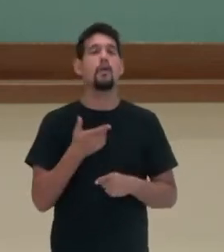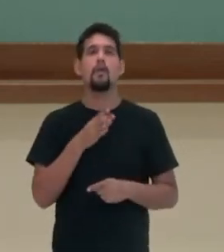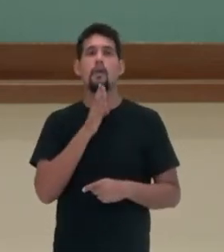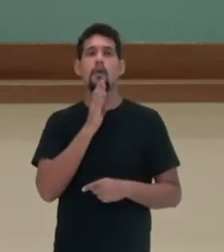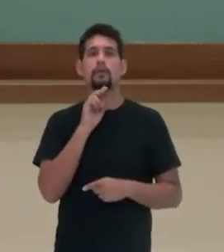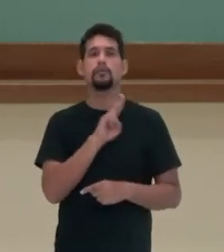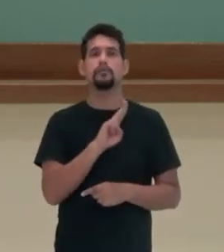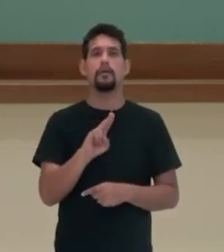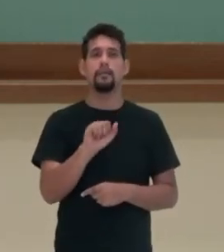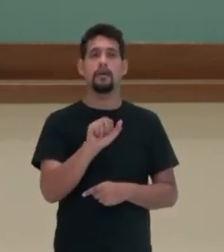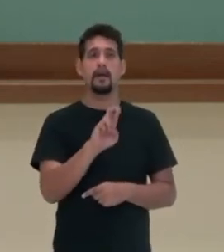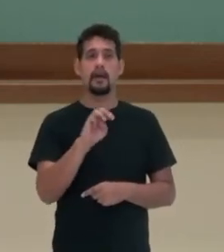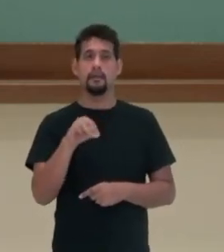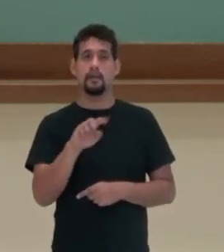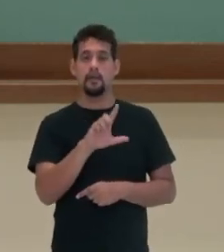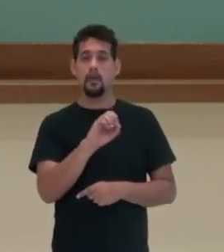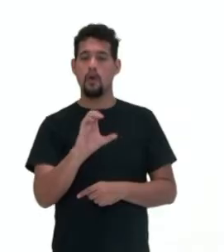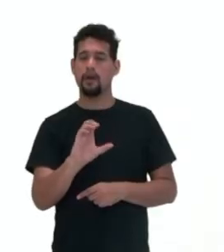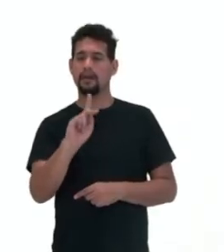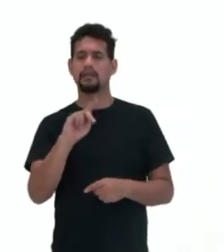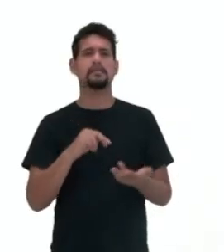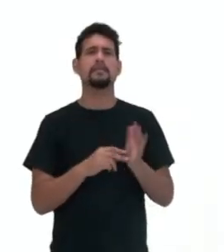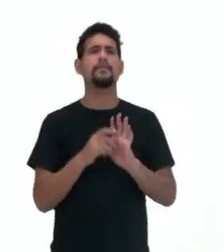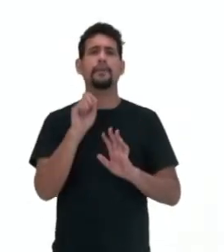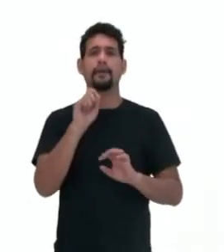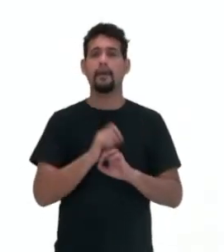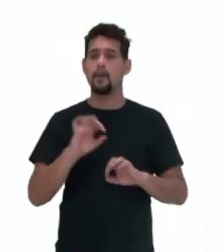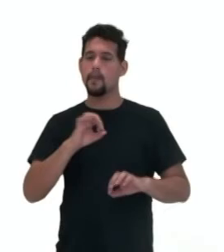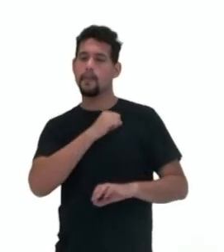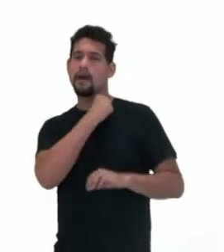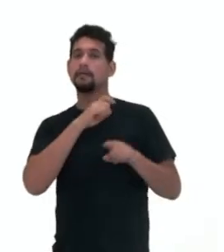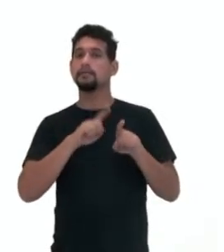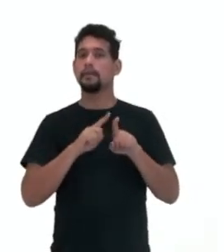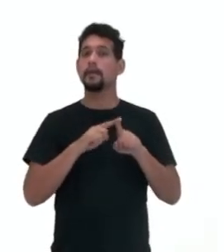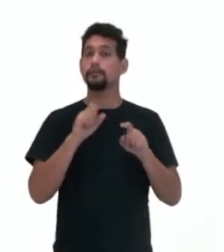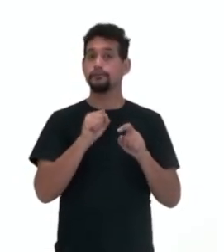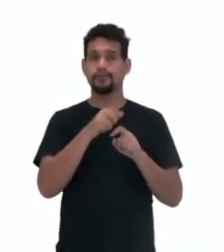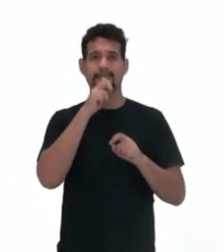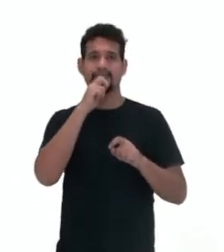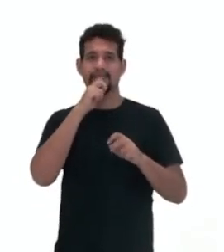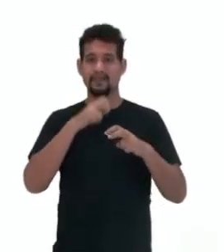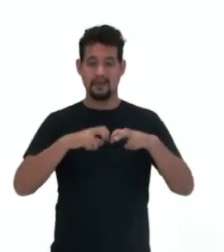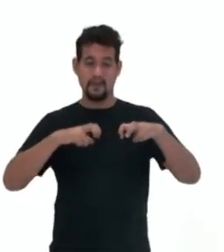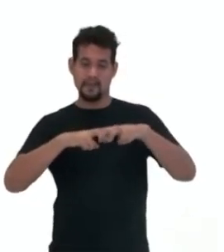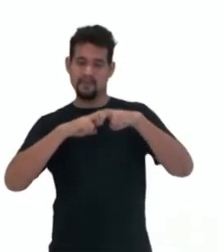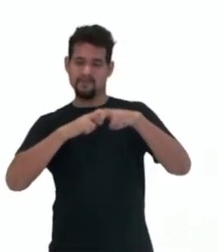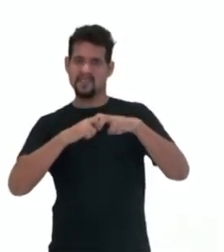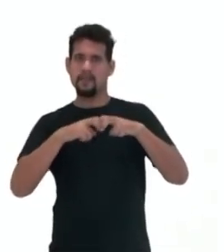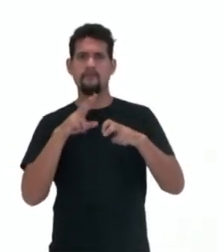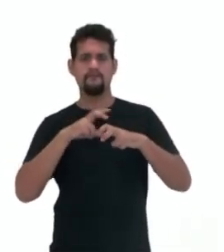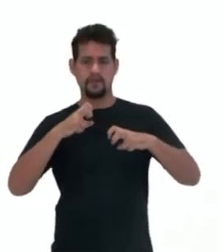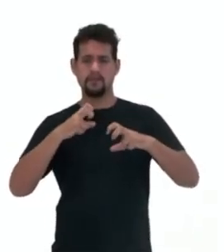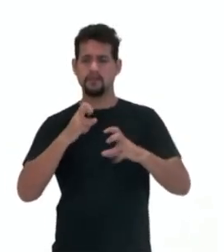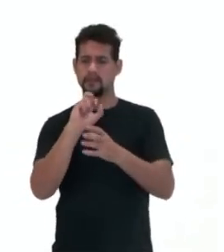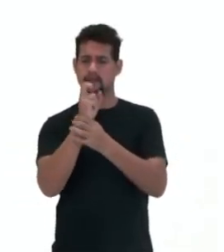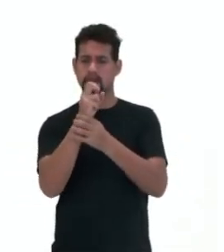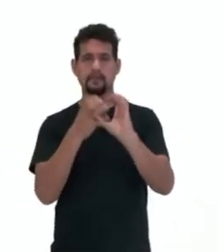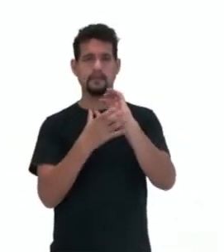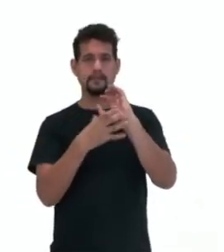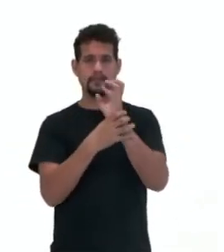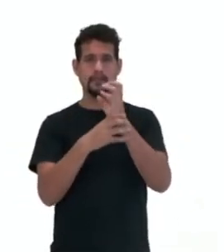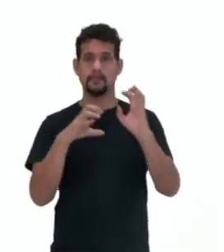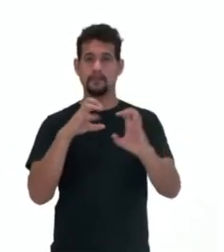lock, que é colocar o braço do seu adversário entre as suas pernas, segurando o punho com as mãos. Então, olha lá na